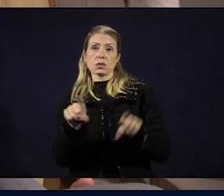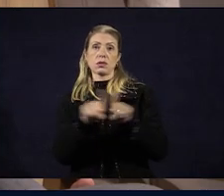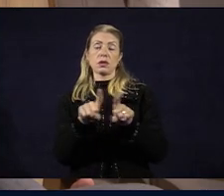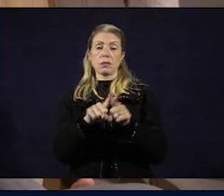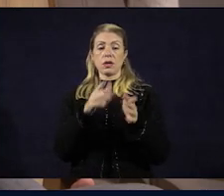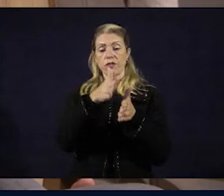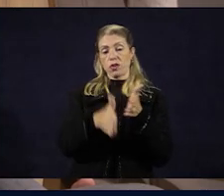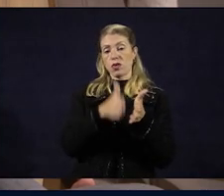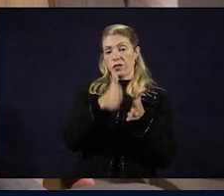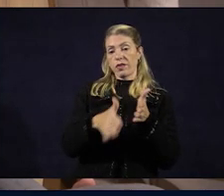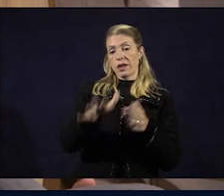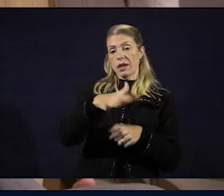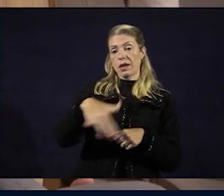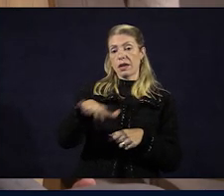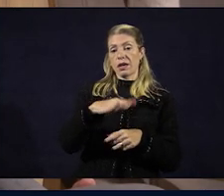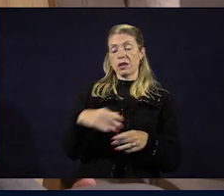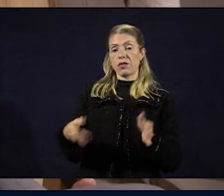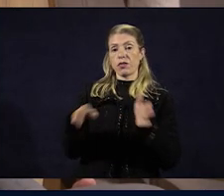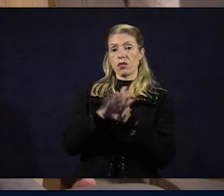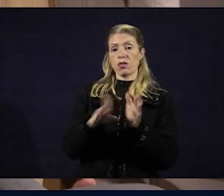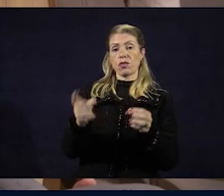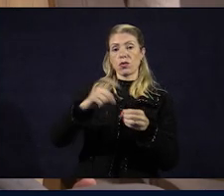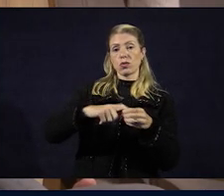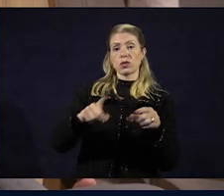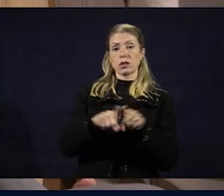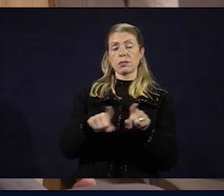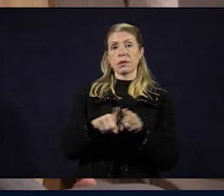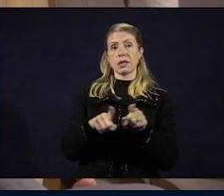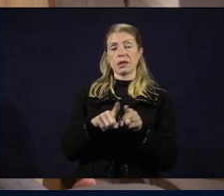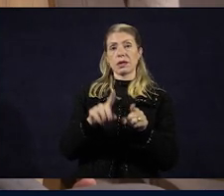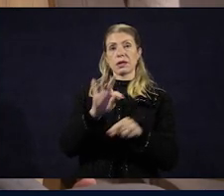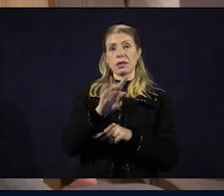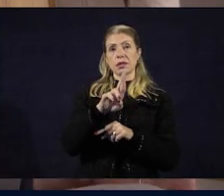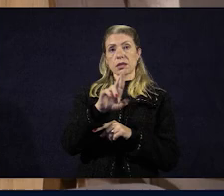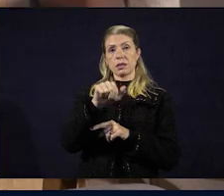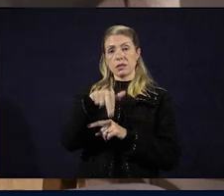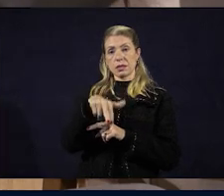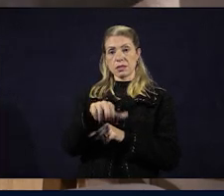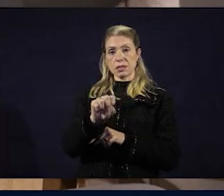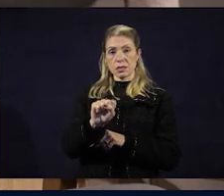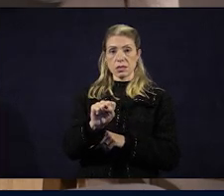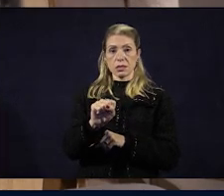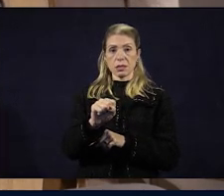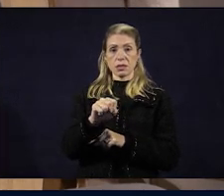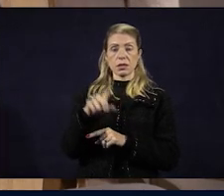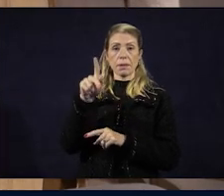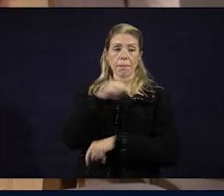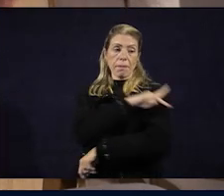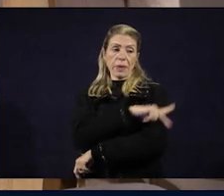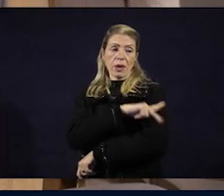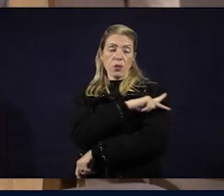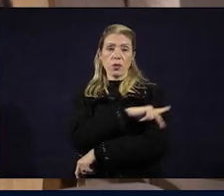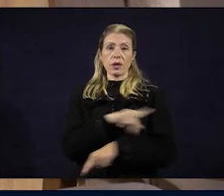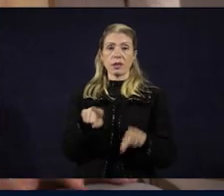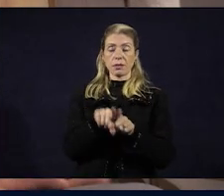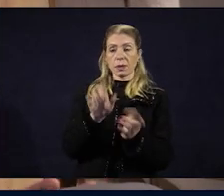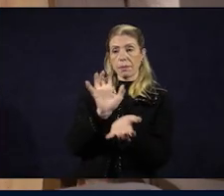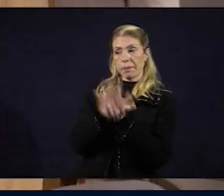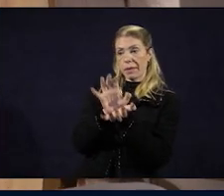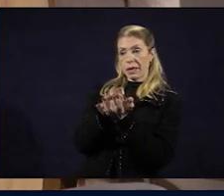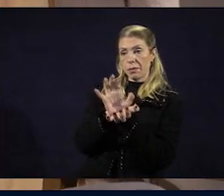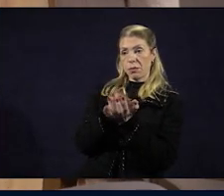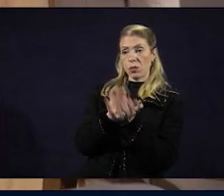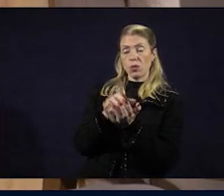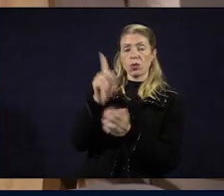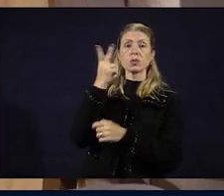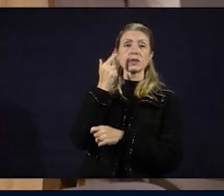no Nordeste, nós retomamos as obras da Transnordestina. A gente vai fazer aquele L invertido ali do Piauí, pegando o interior do Pernambuco em direção ao Porto de Pecém,